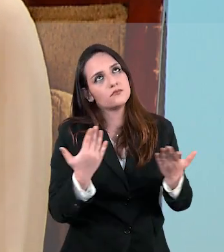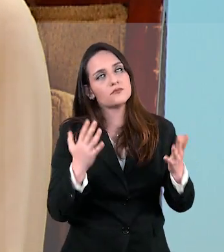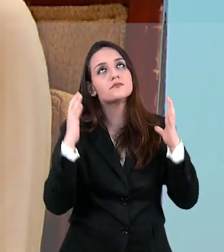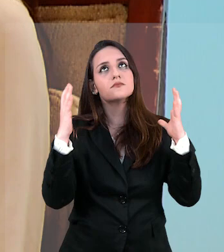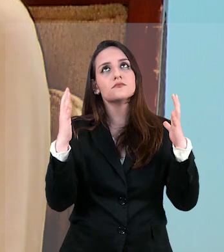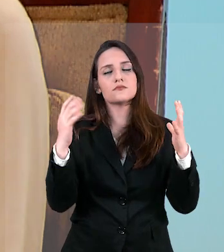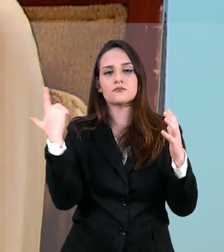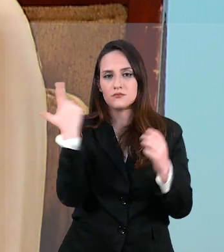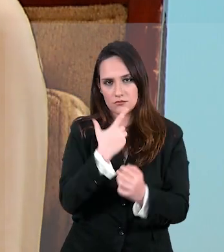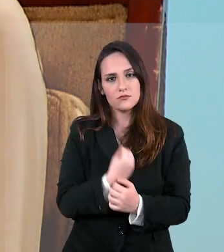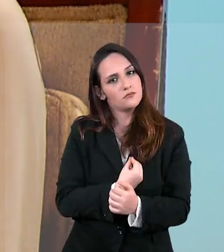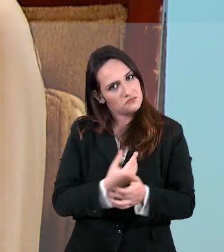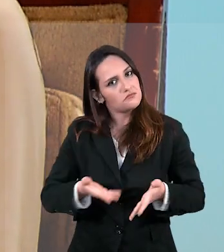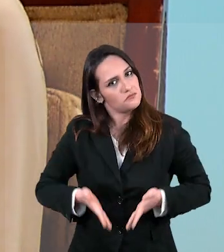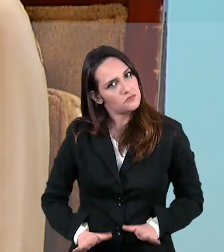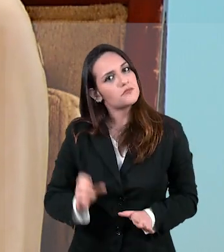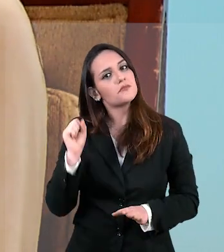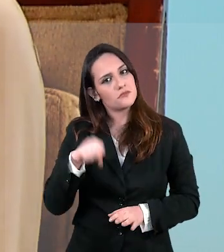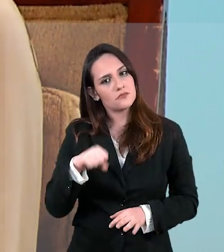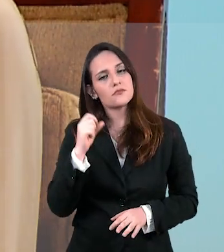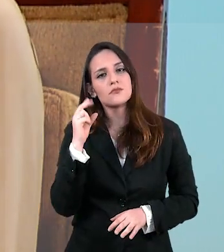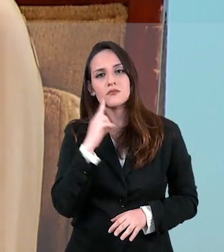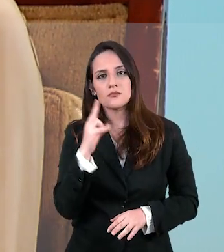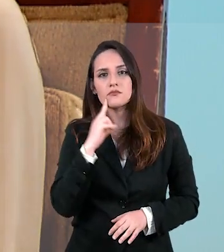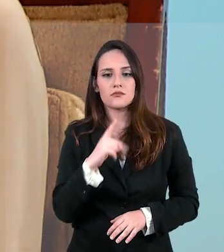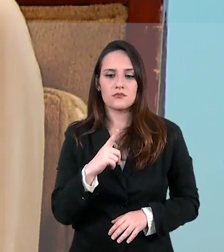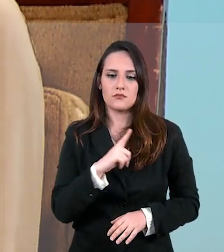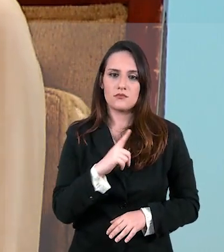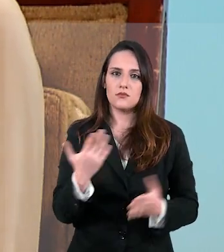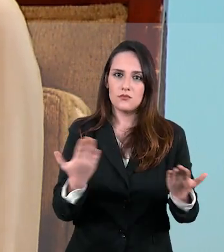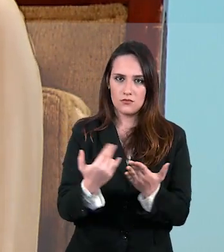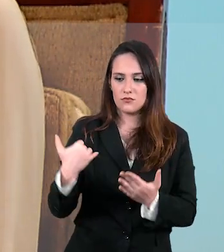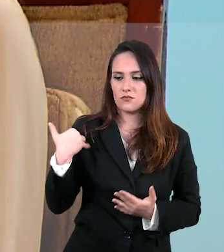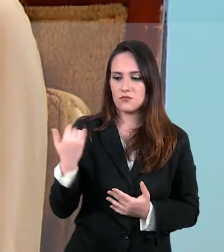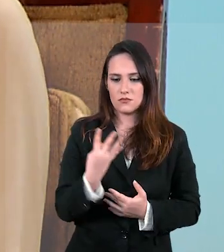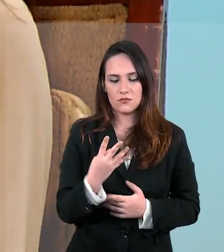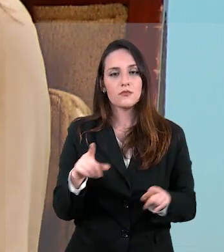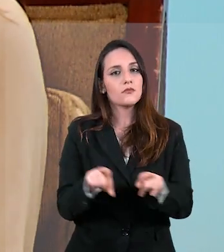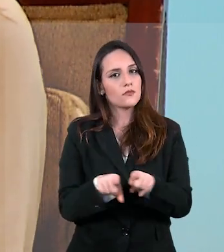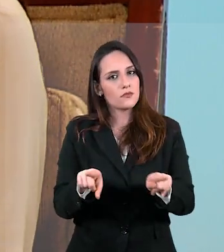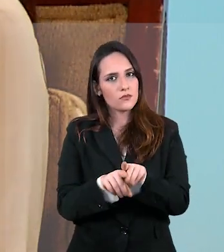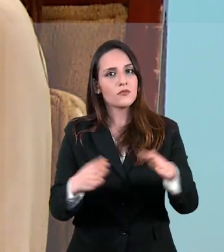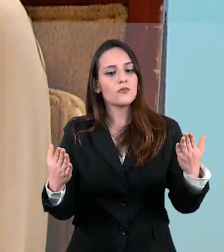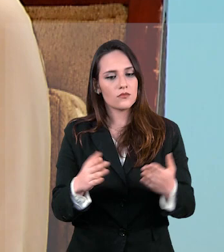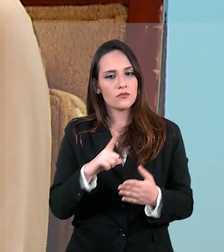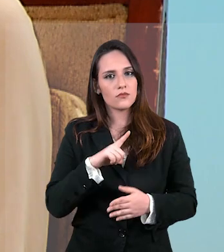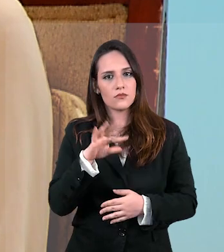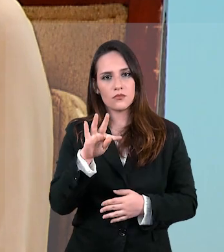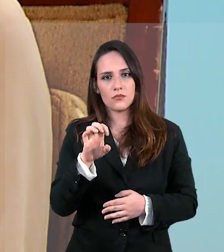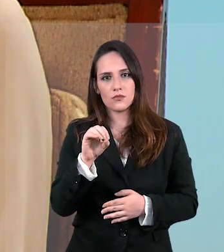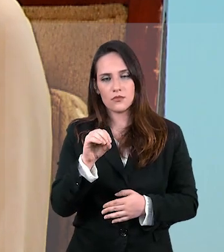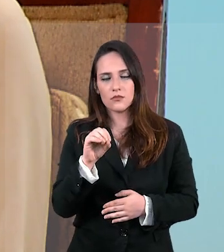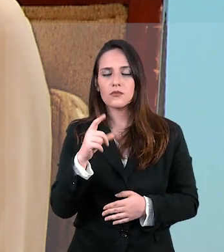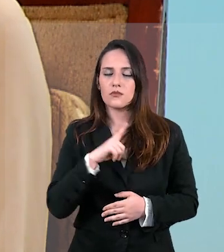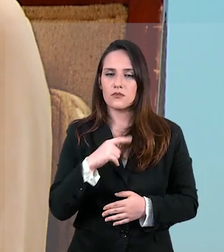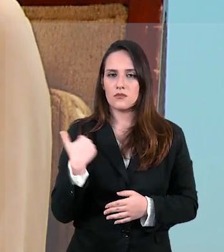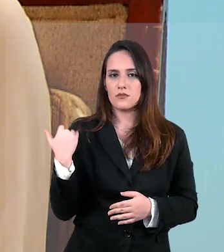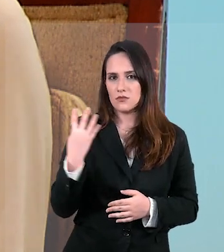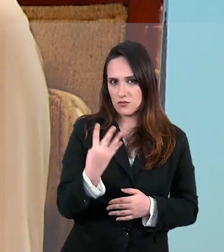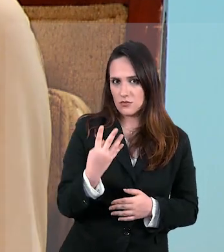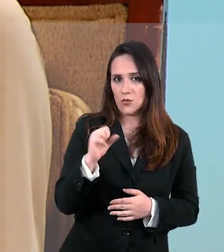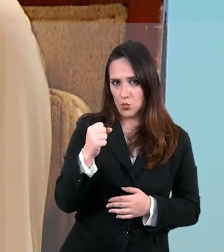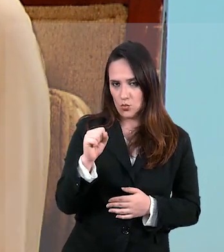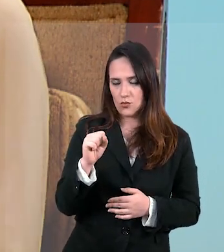né? Graças a Deus eu não perdi, hoje eu tenho essa criança, está com 4 anos, tenho o Theo também com 8 anos,